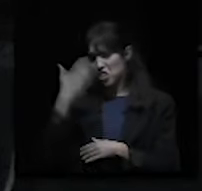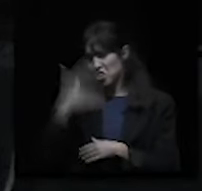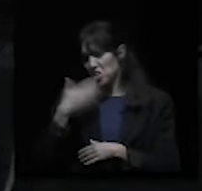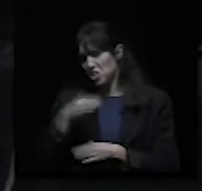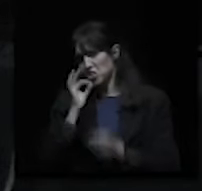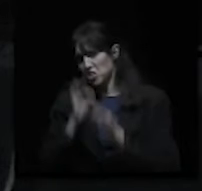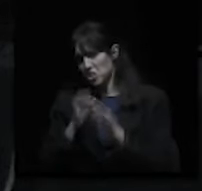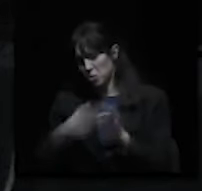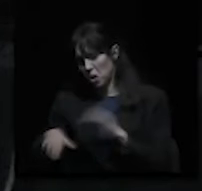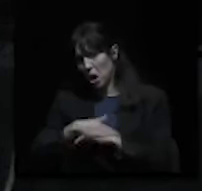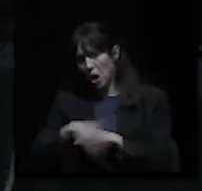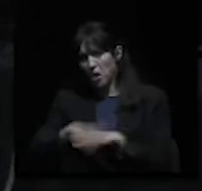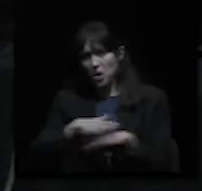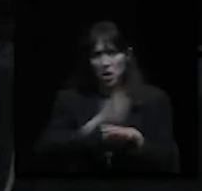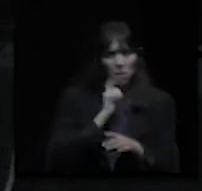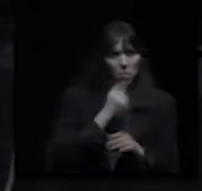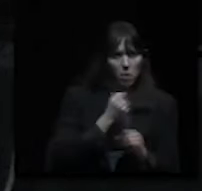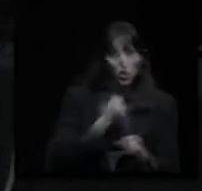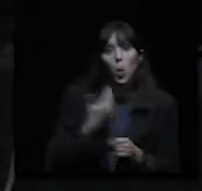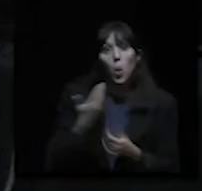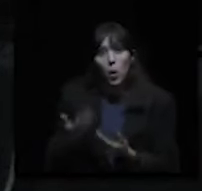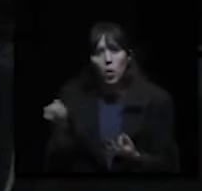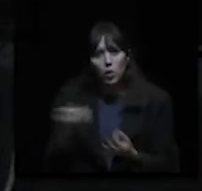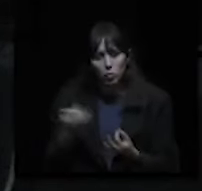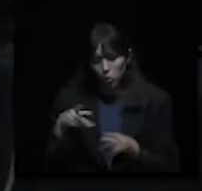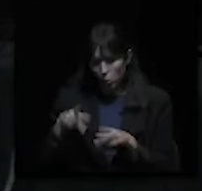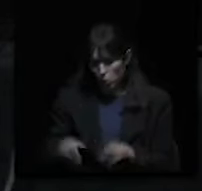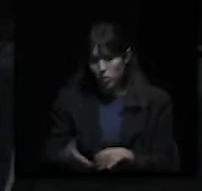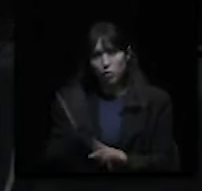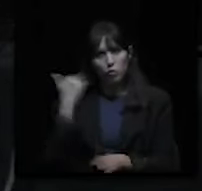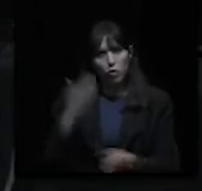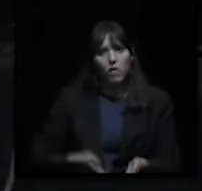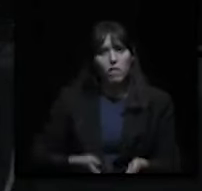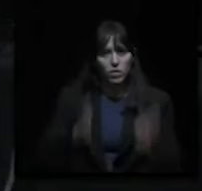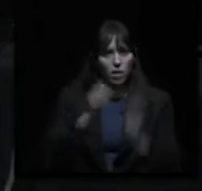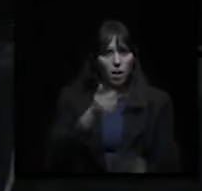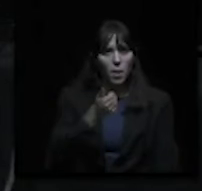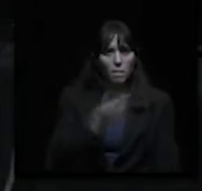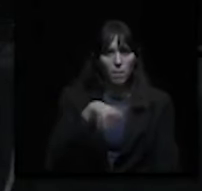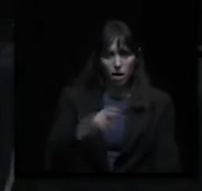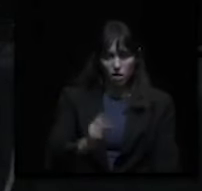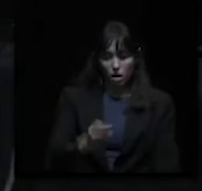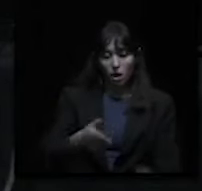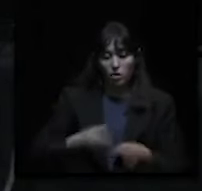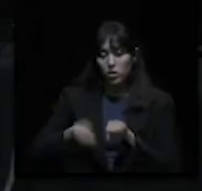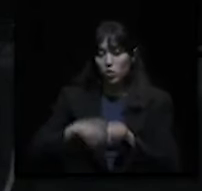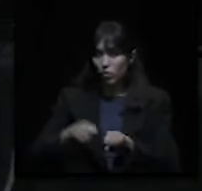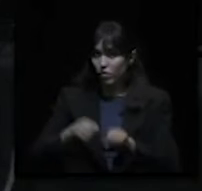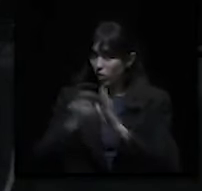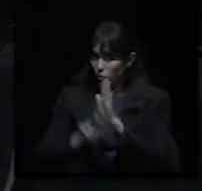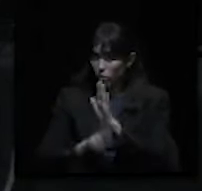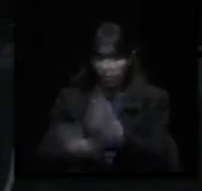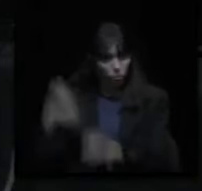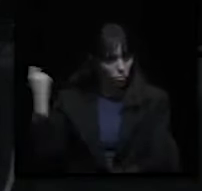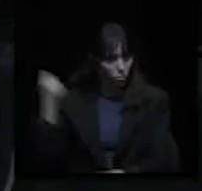dias de setembro na Baixa, ou como fizeram agora o corte e remodelação da ciclovia da Avenida de Berna, uma ciclovia que não cumpre os regulamentos, nem os